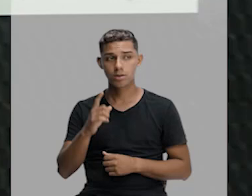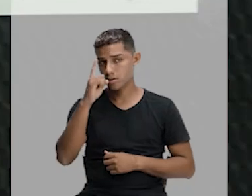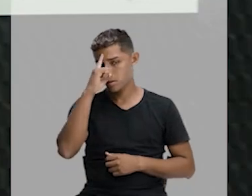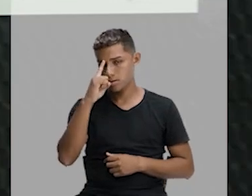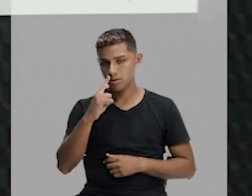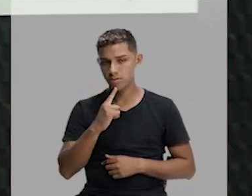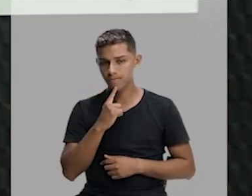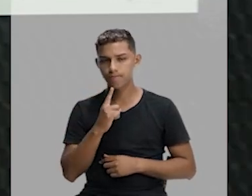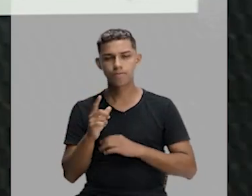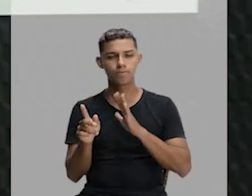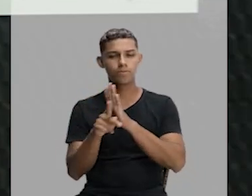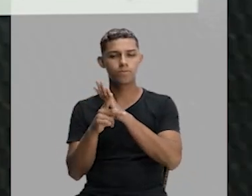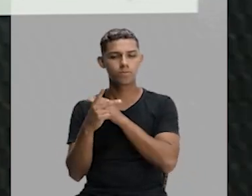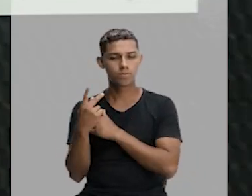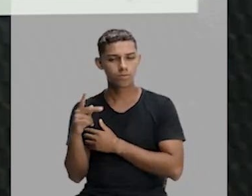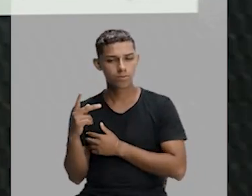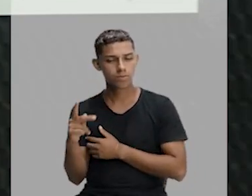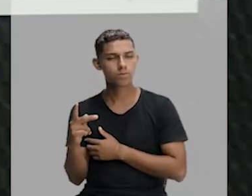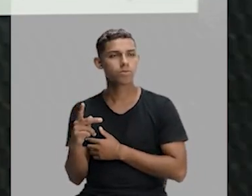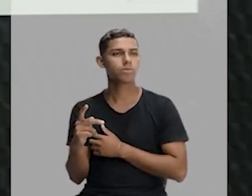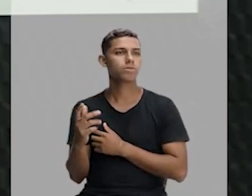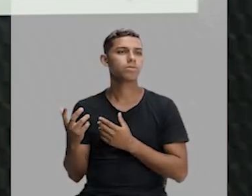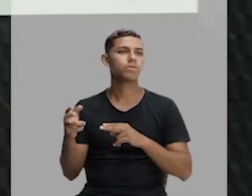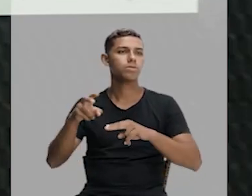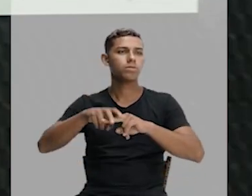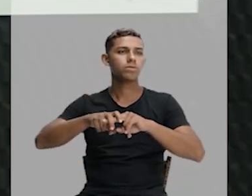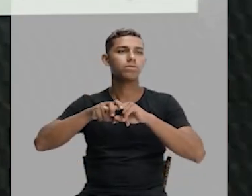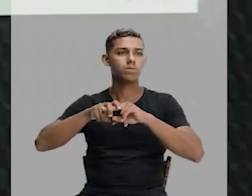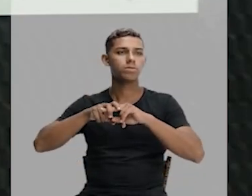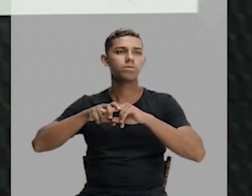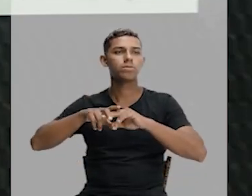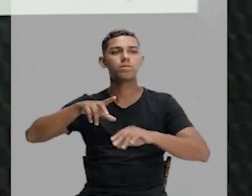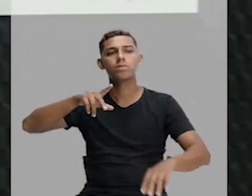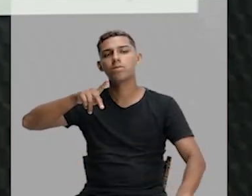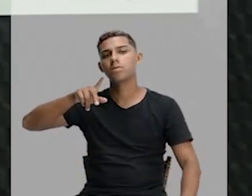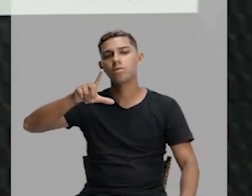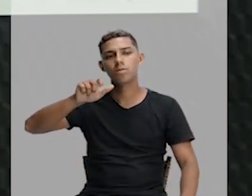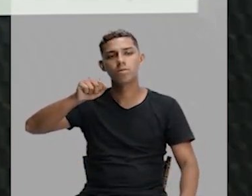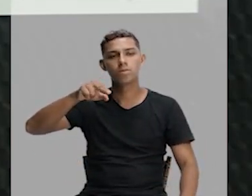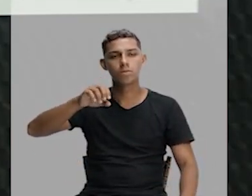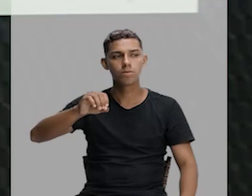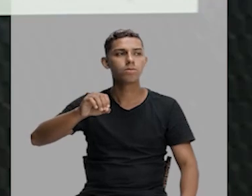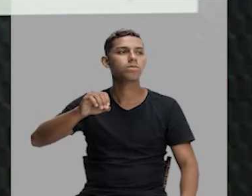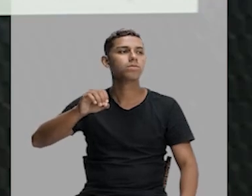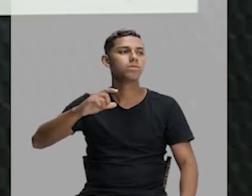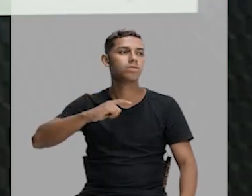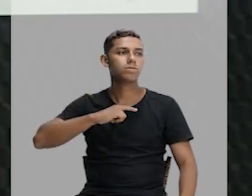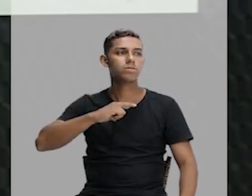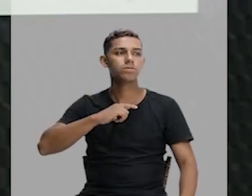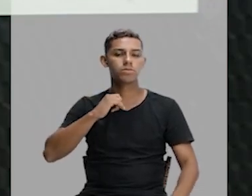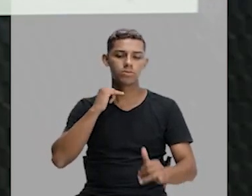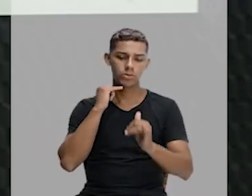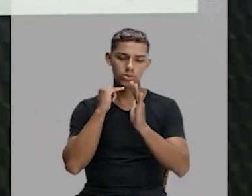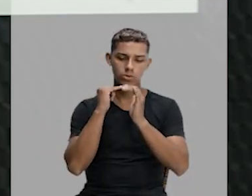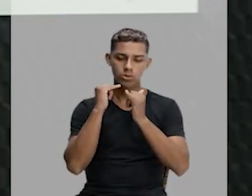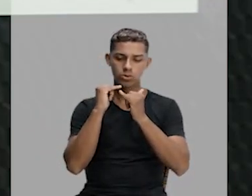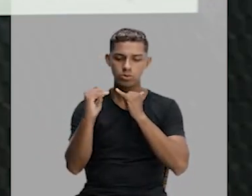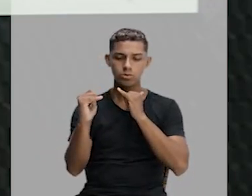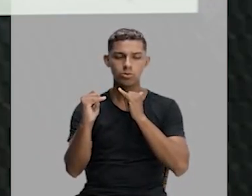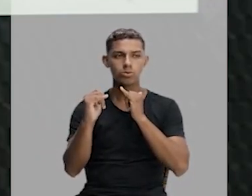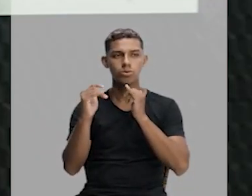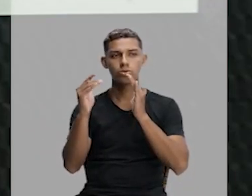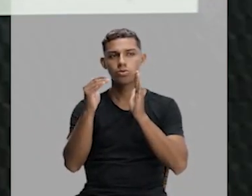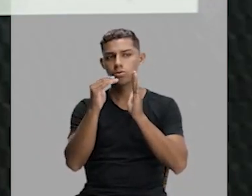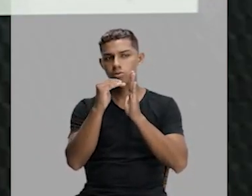figuras formadas aí por esse plano que eu tracei cortando a figura,